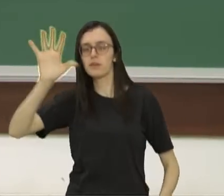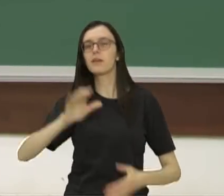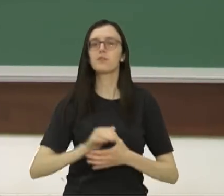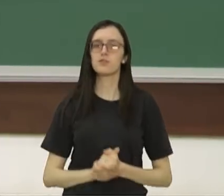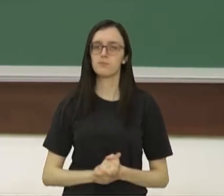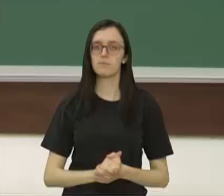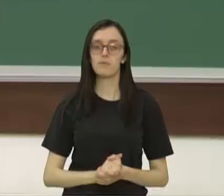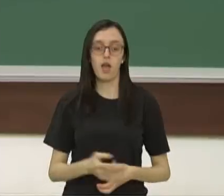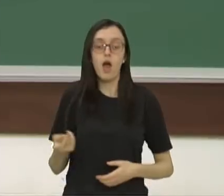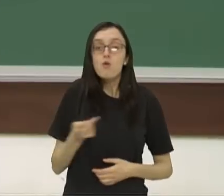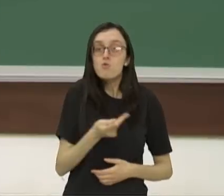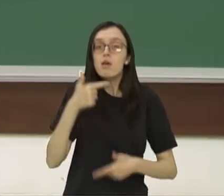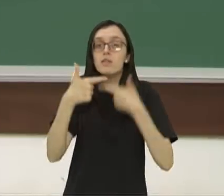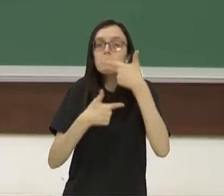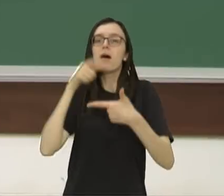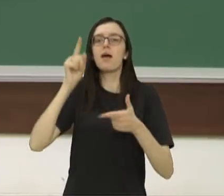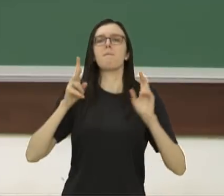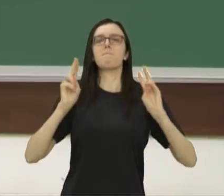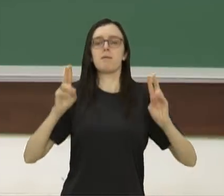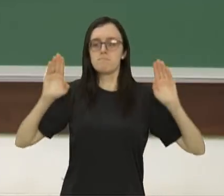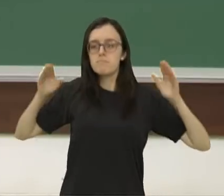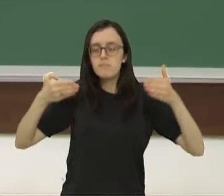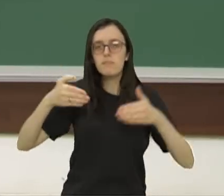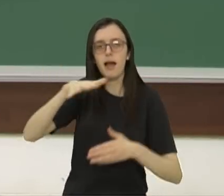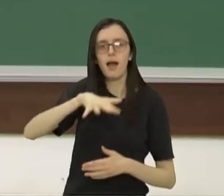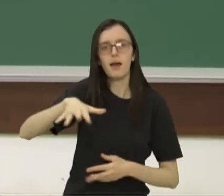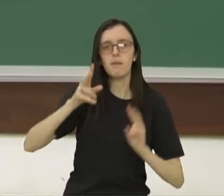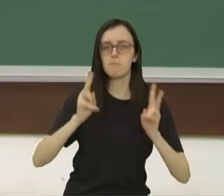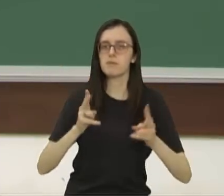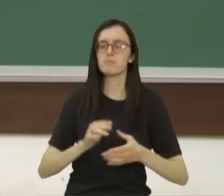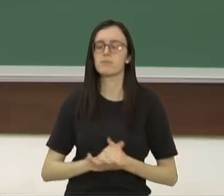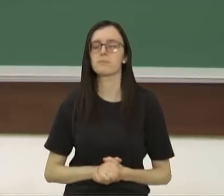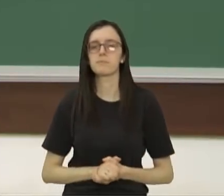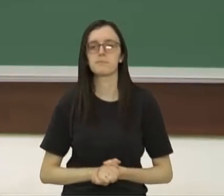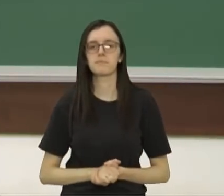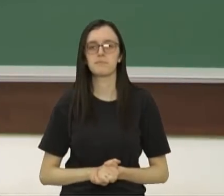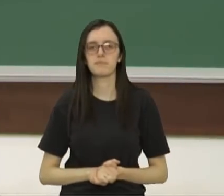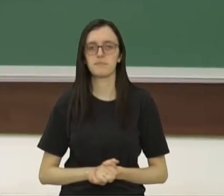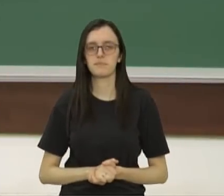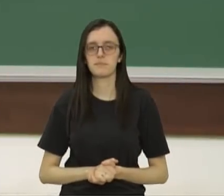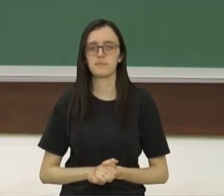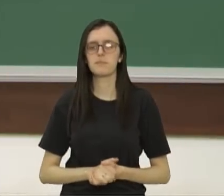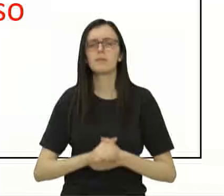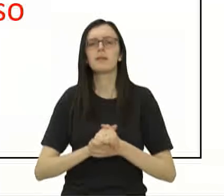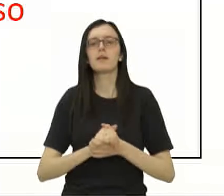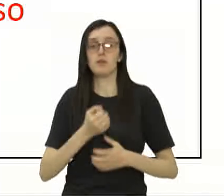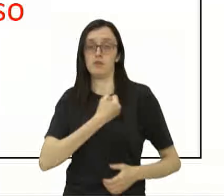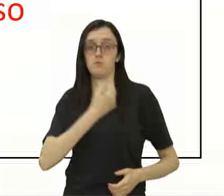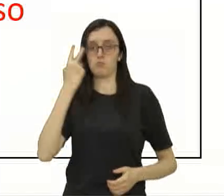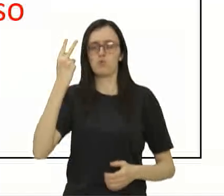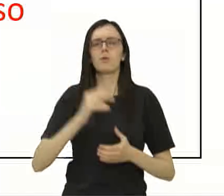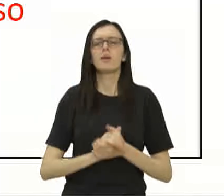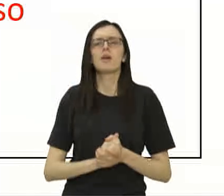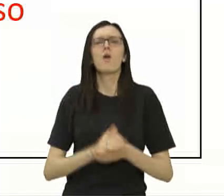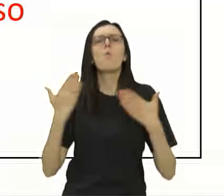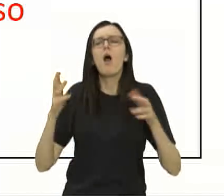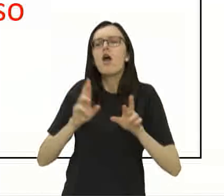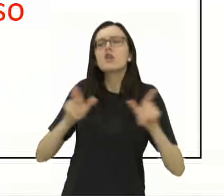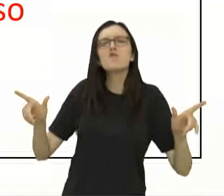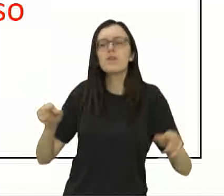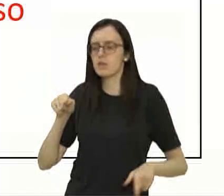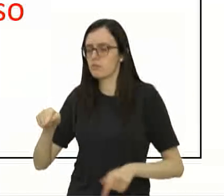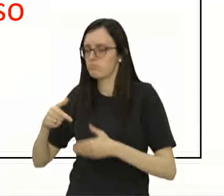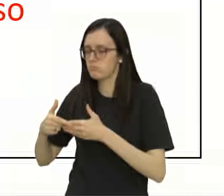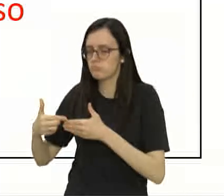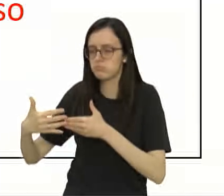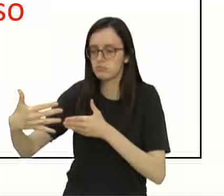Então, as duas atuam na mesma área, né? Quais as diferenças das atividades da